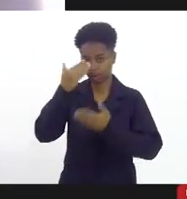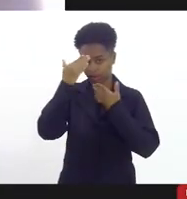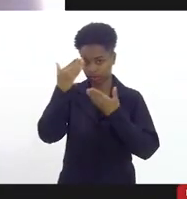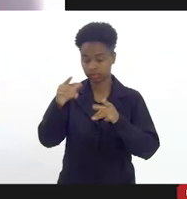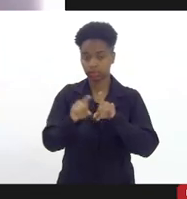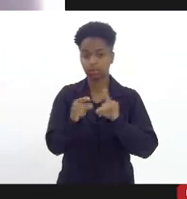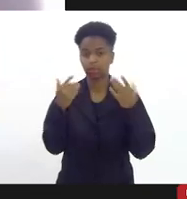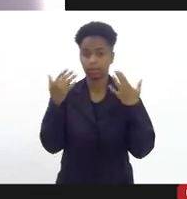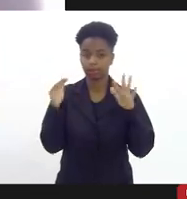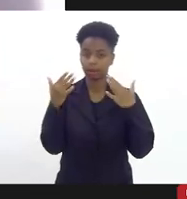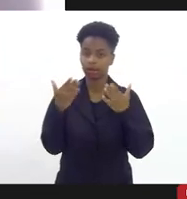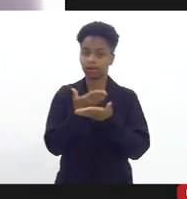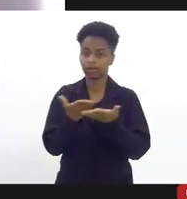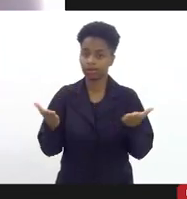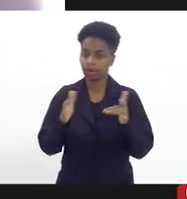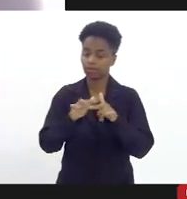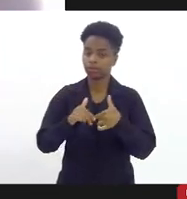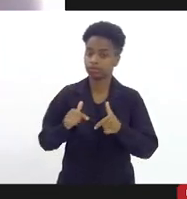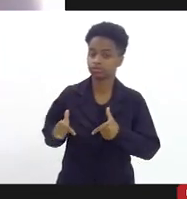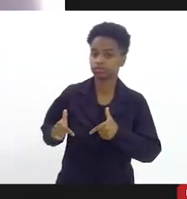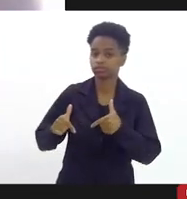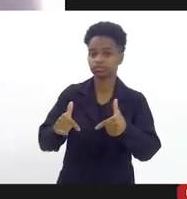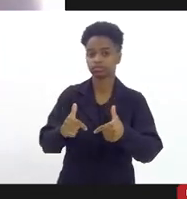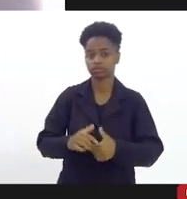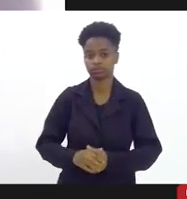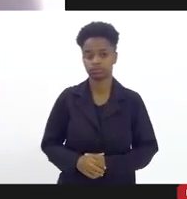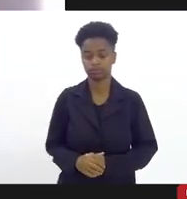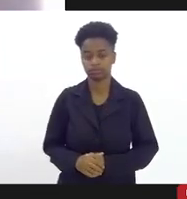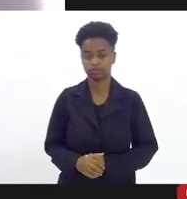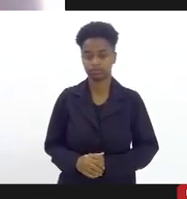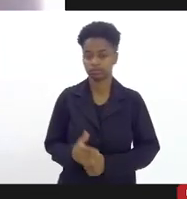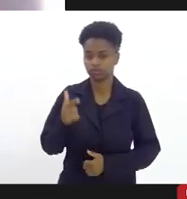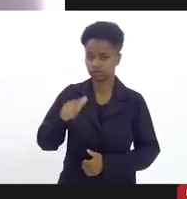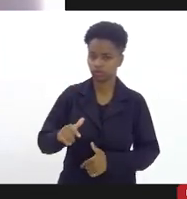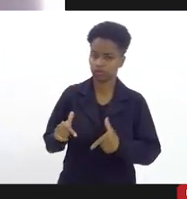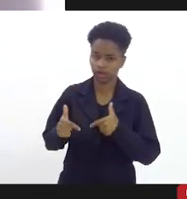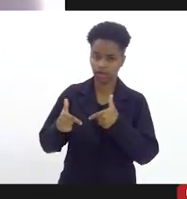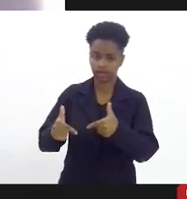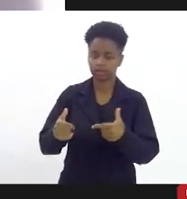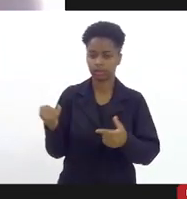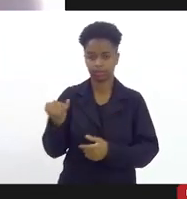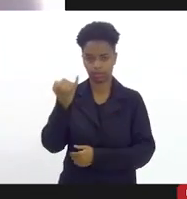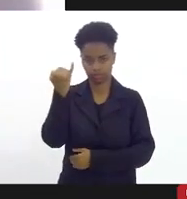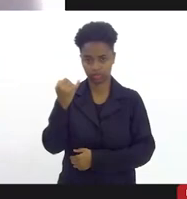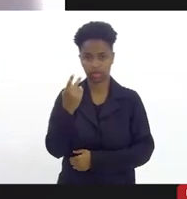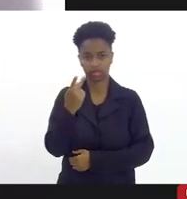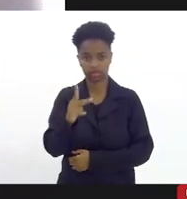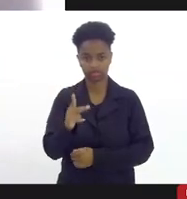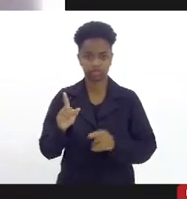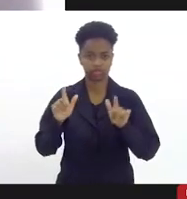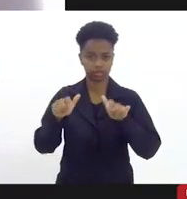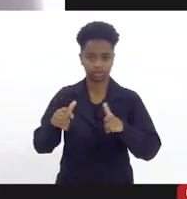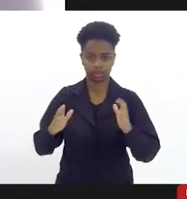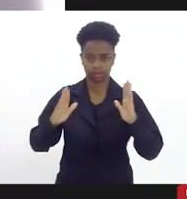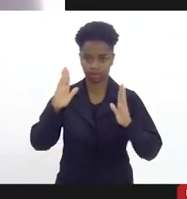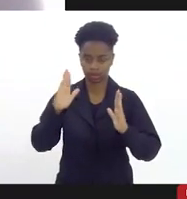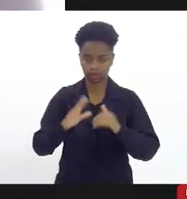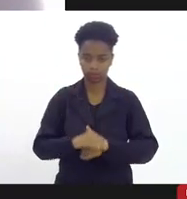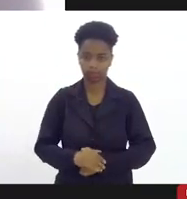parabenizo também por mais essa iniciativa mais uma iniciativa muito importante do seu mandato